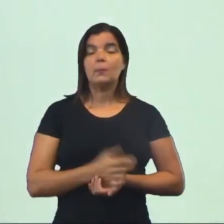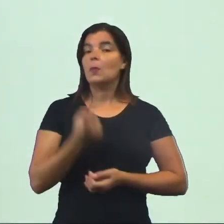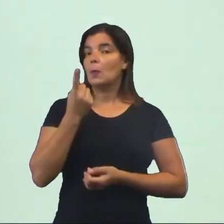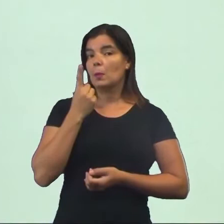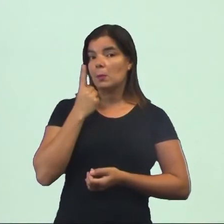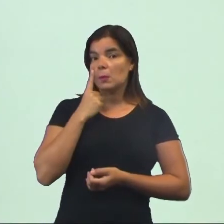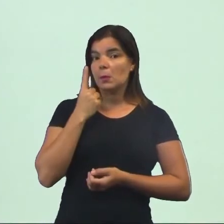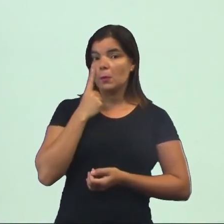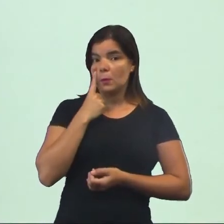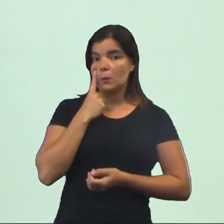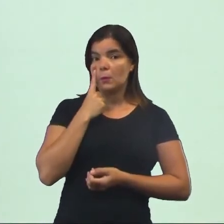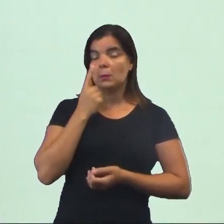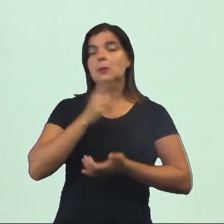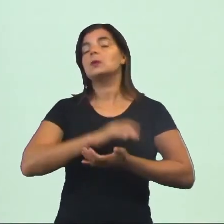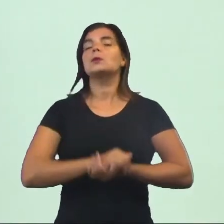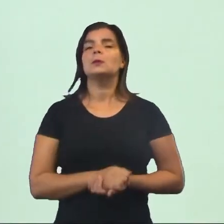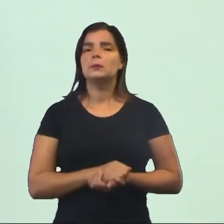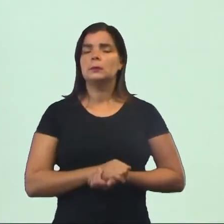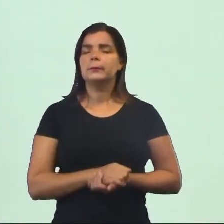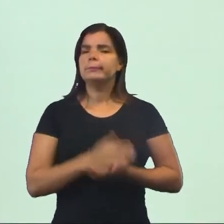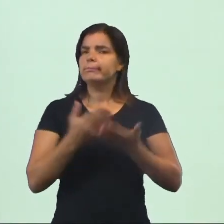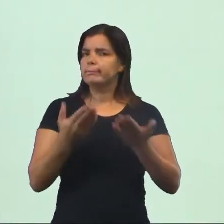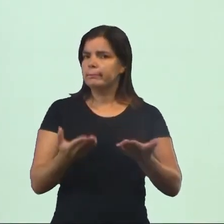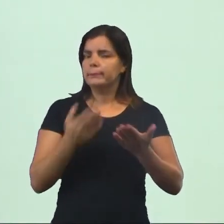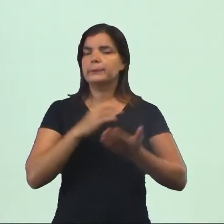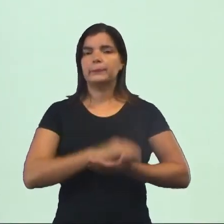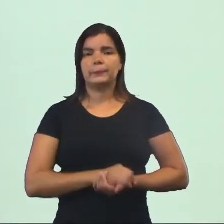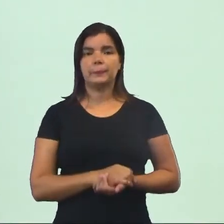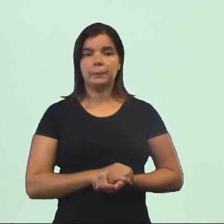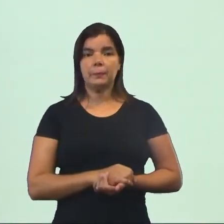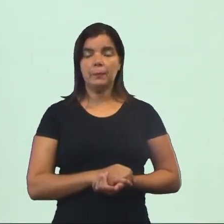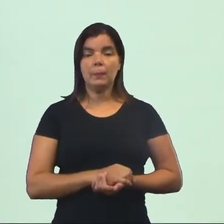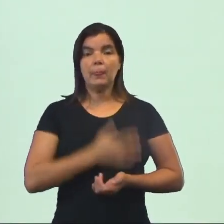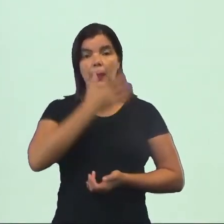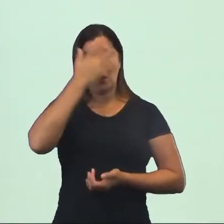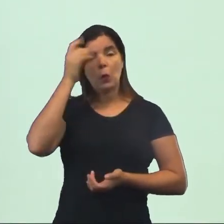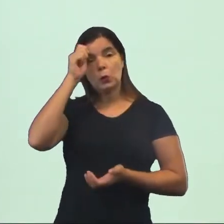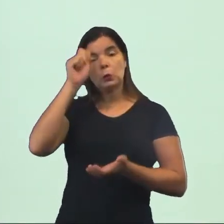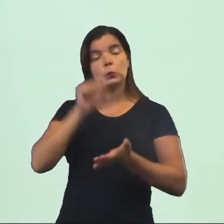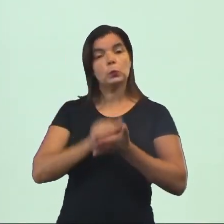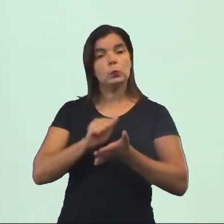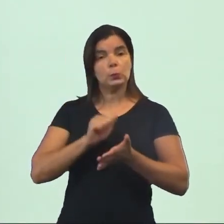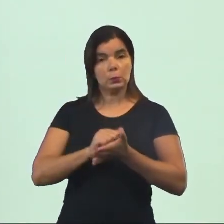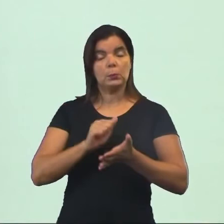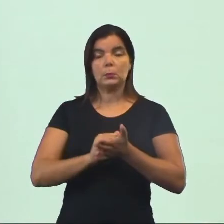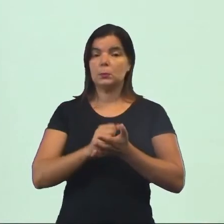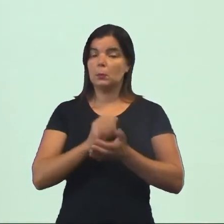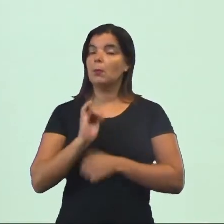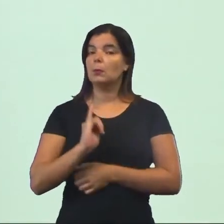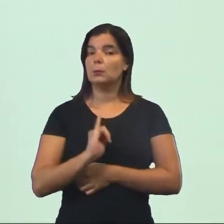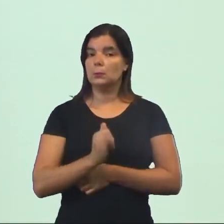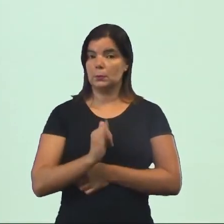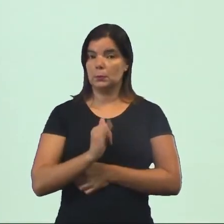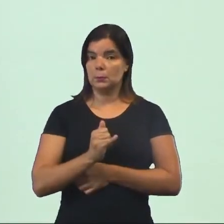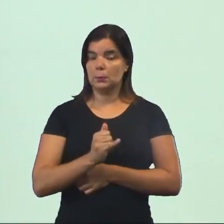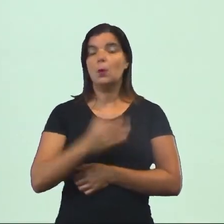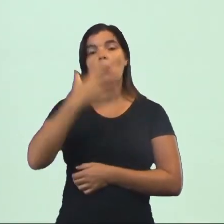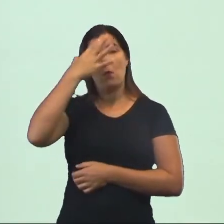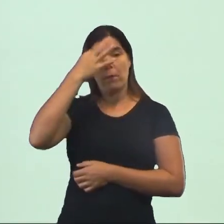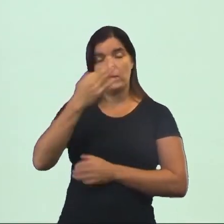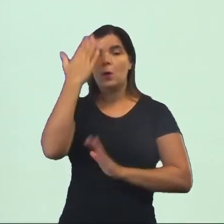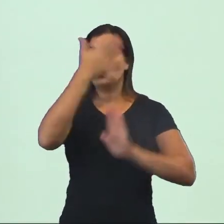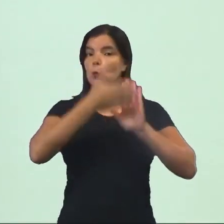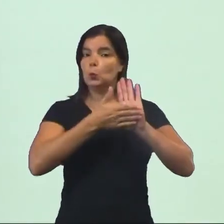Vejam que, nessa ocasião, as autoras elas trazem os argumentos, fatos, que